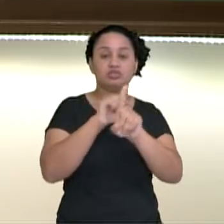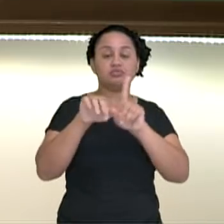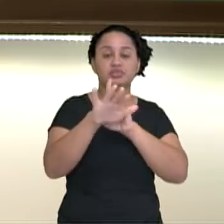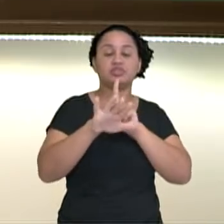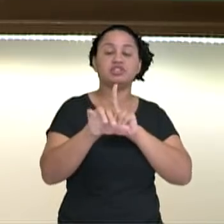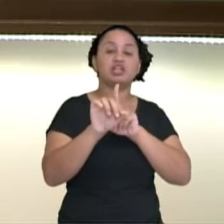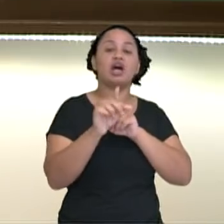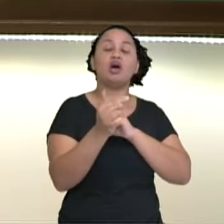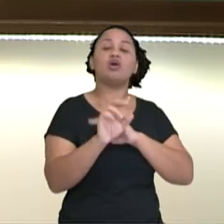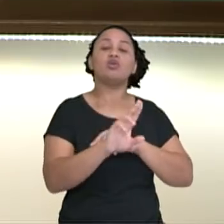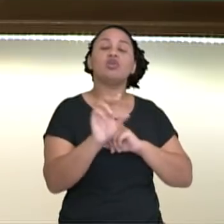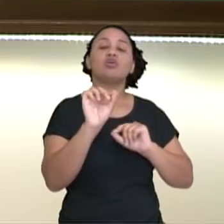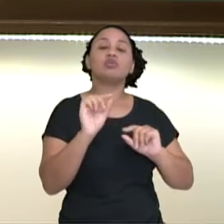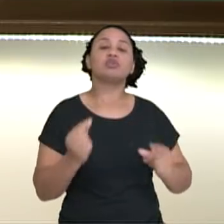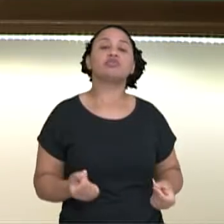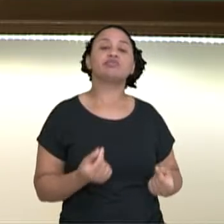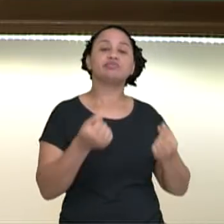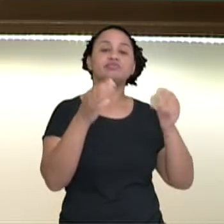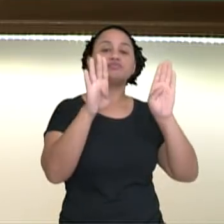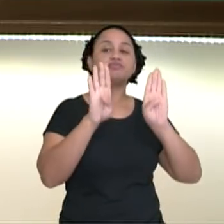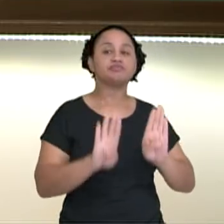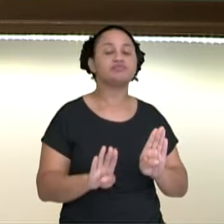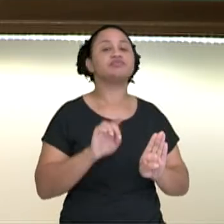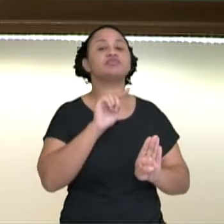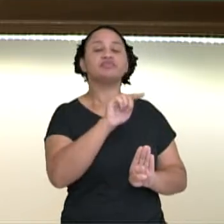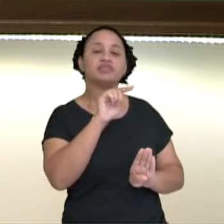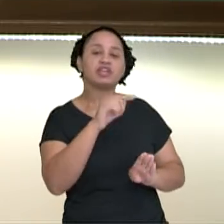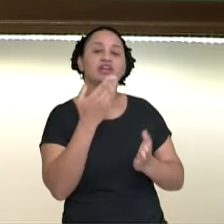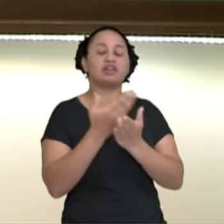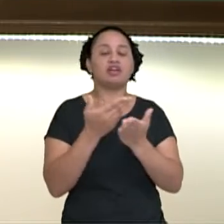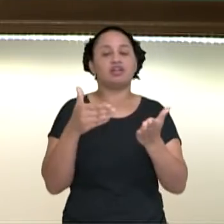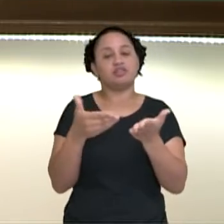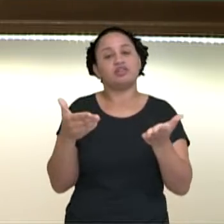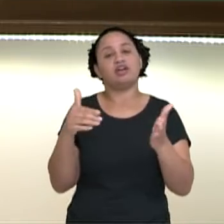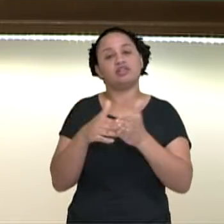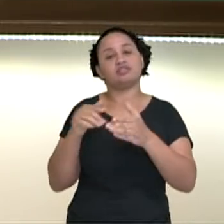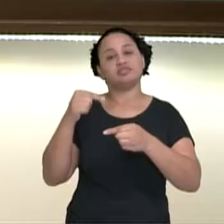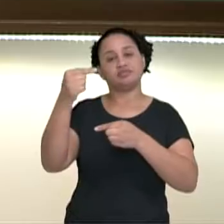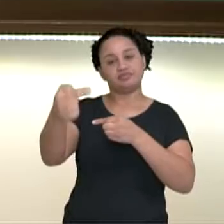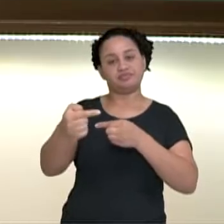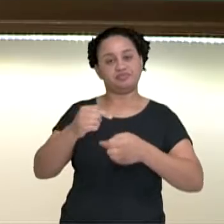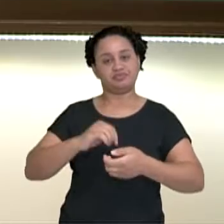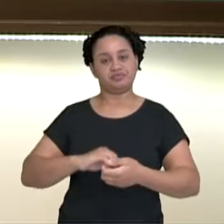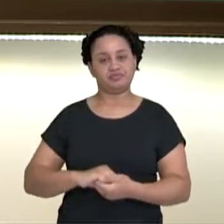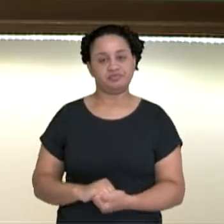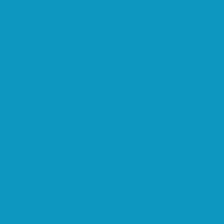chamado a burguesia. Essa foi a nossa aula e até a próxima, pessoal!